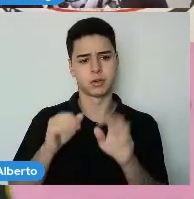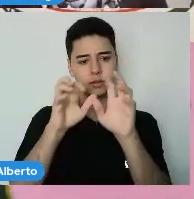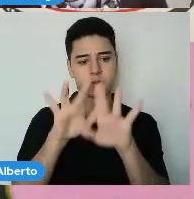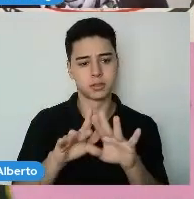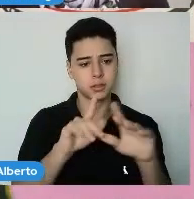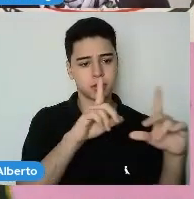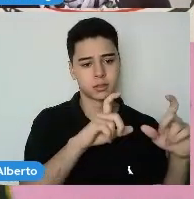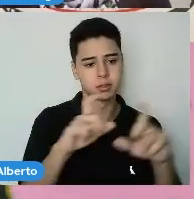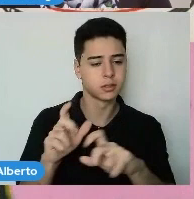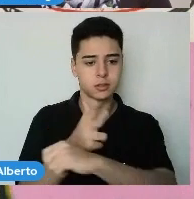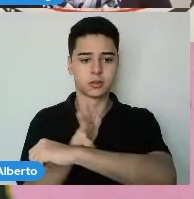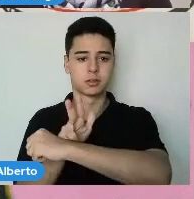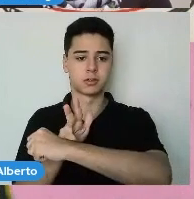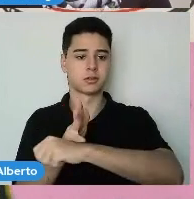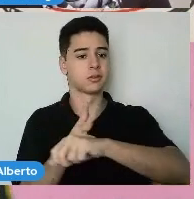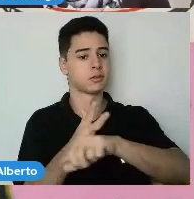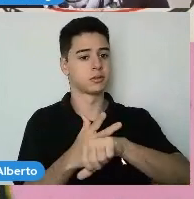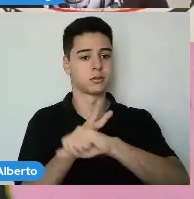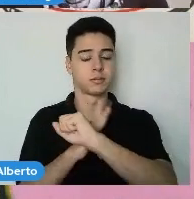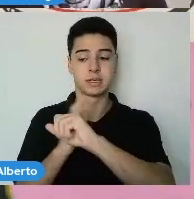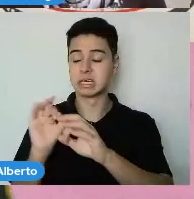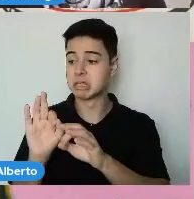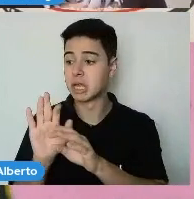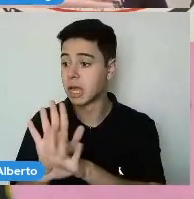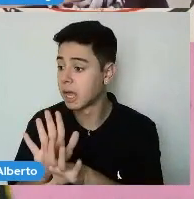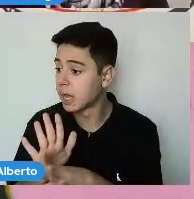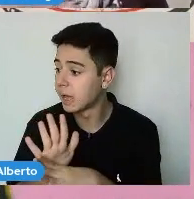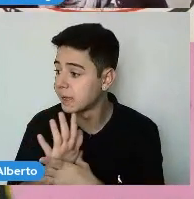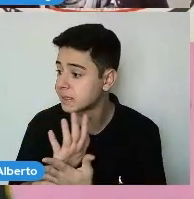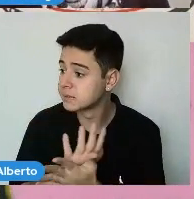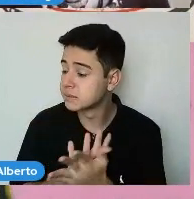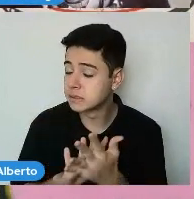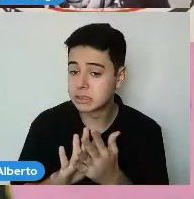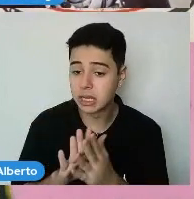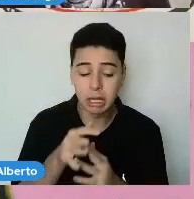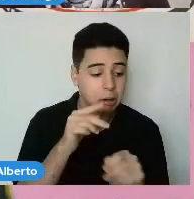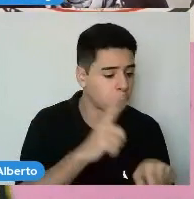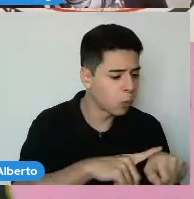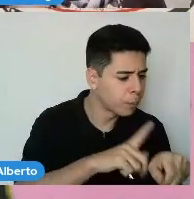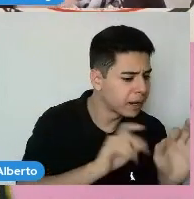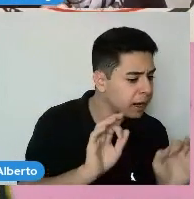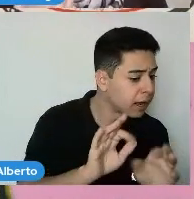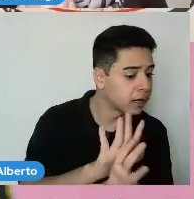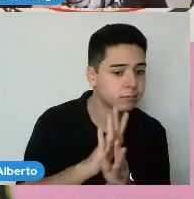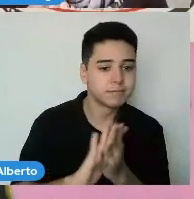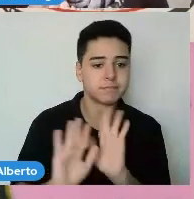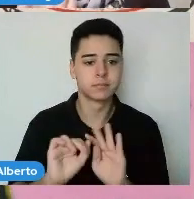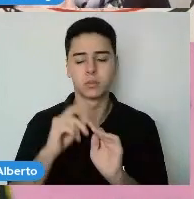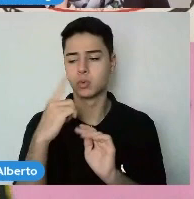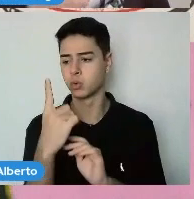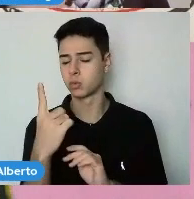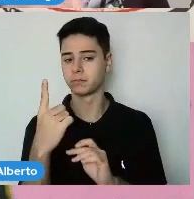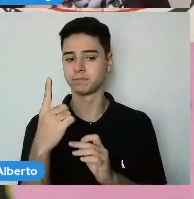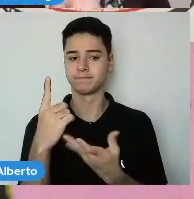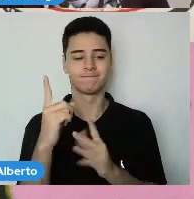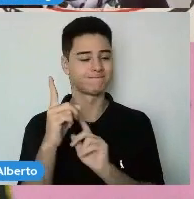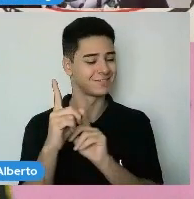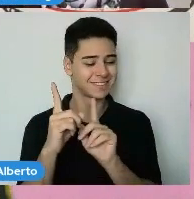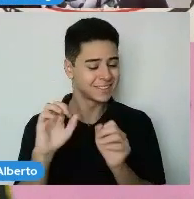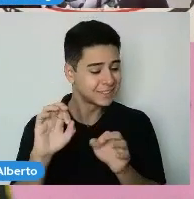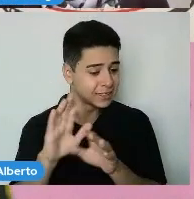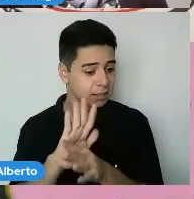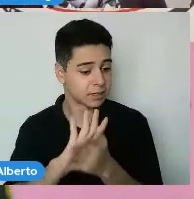registrada, mas ela não se esgota naquela apresentação, tá? Uma apresentação não esgota